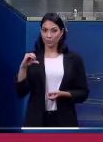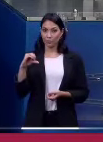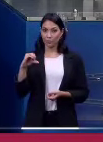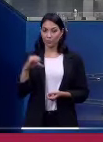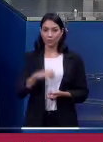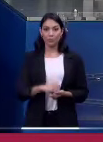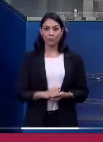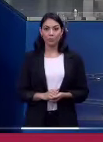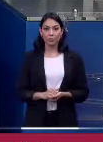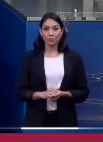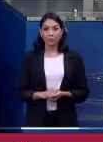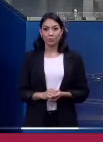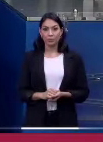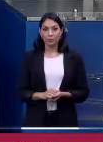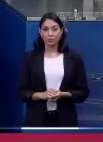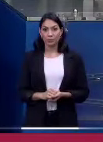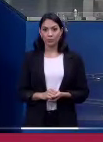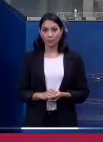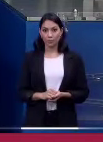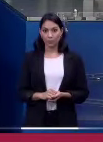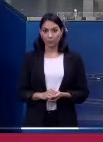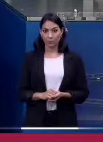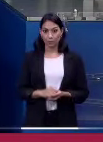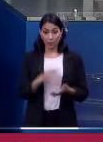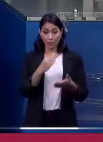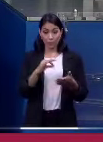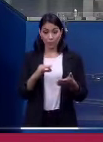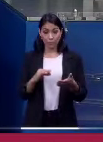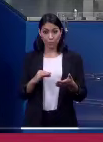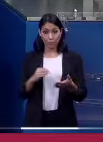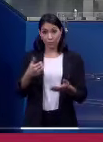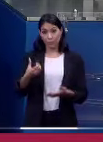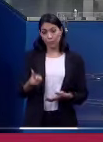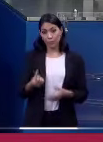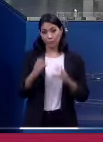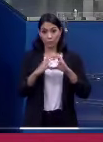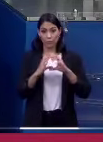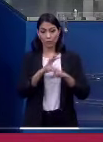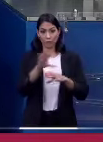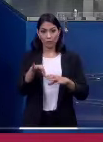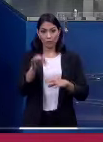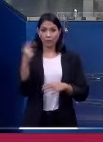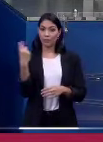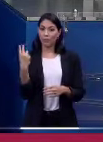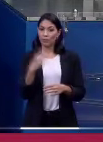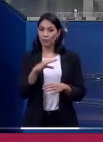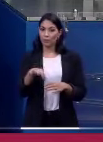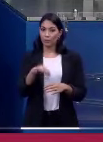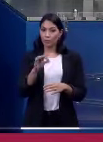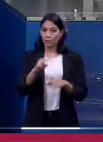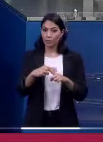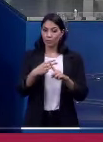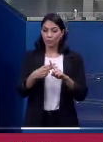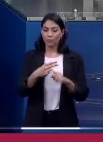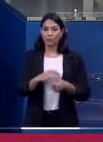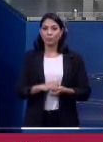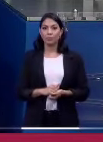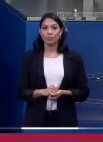Laranja, 39. Vamos conferir os seis números sorteados no segundo sorteio da dupla